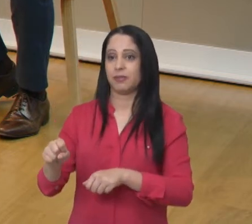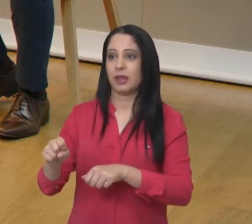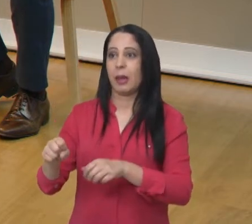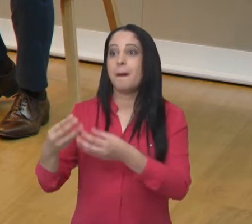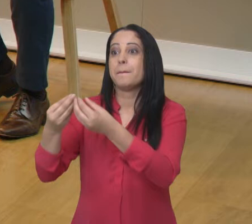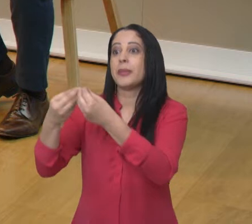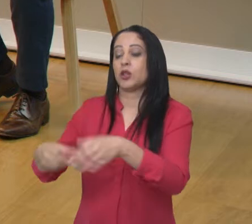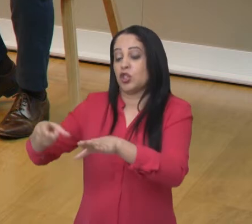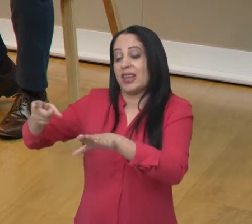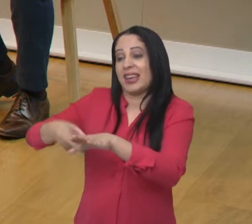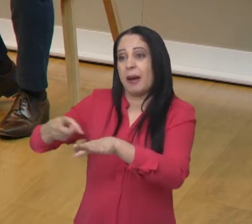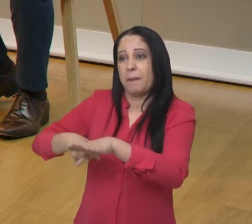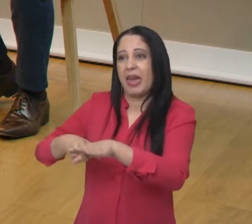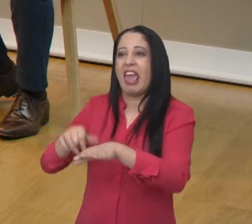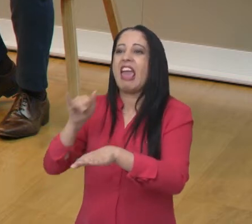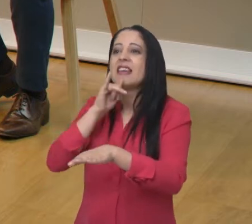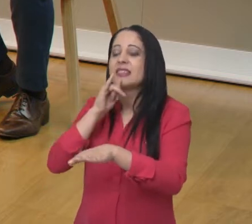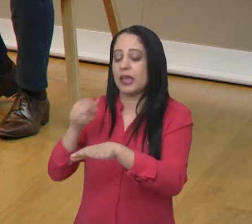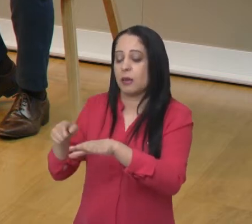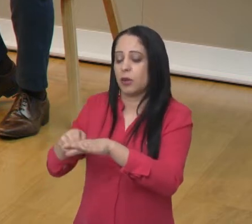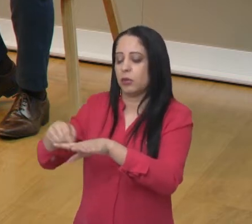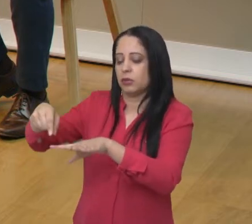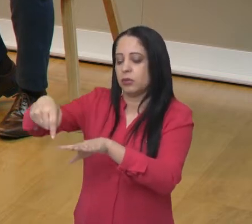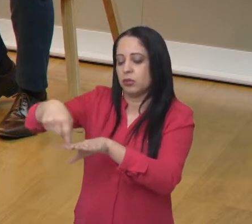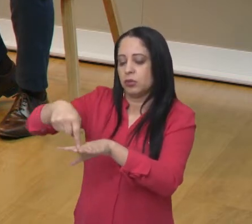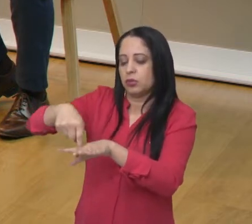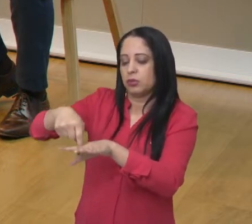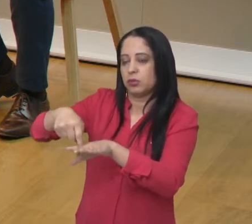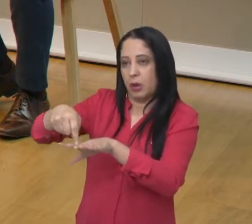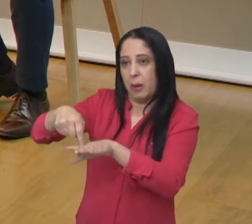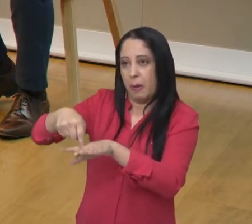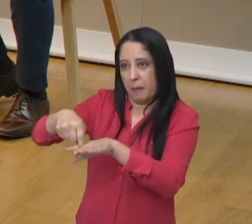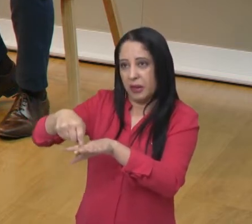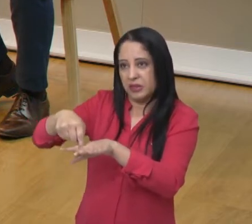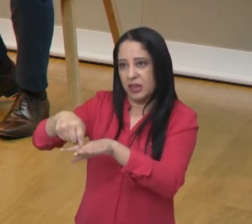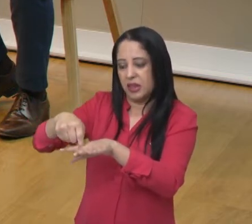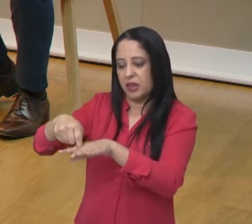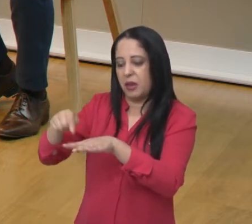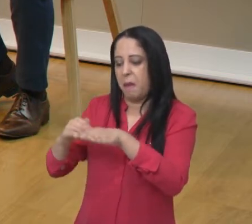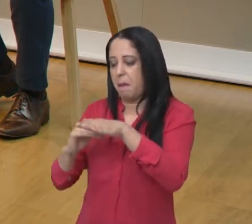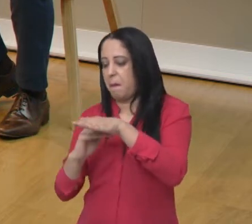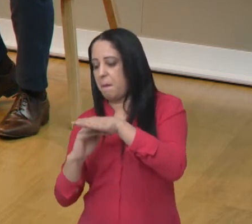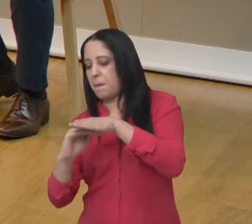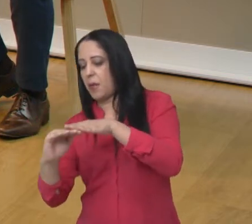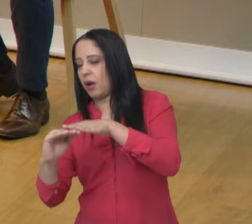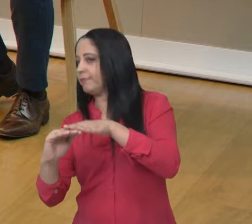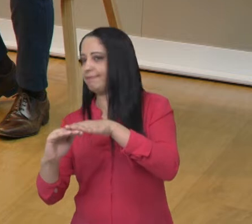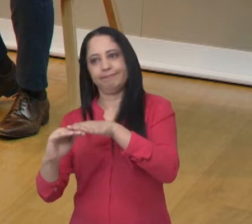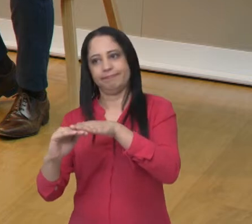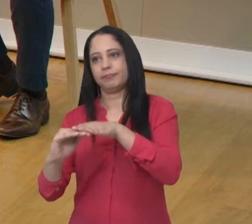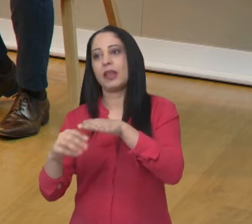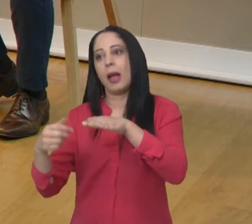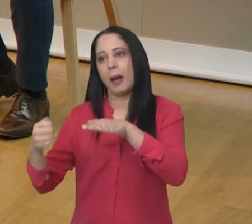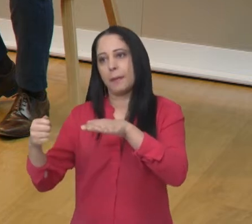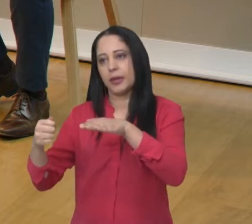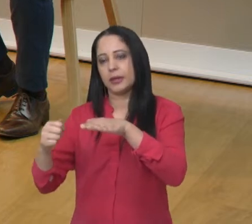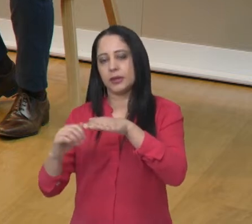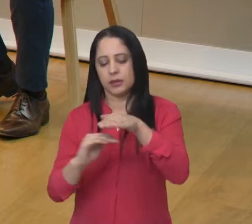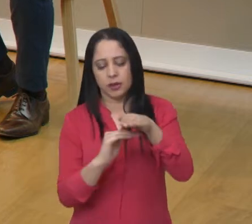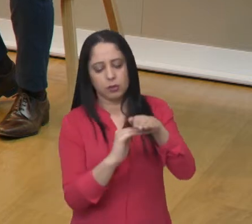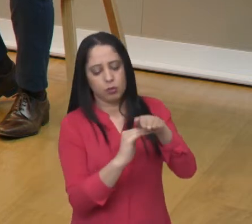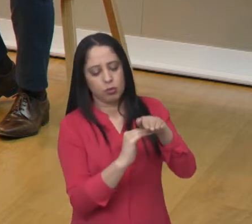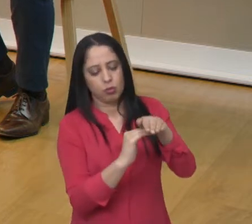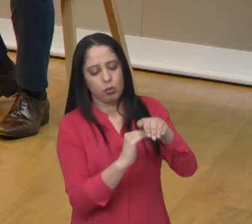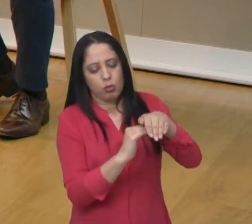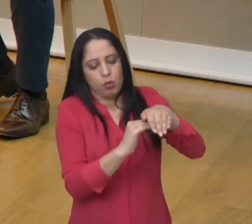coluna, mas o pé. As rasteirinhas, né, principalmente, pode dar problema de fasciite, tendinite plantar. Também tem que tomar cuidado com o uso excessivo.